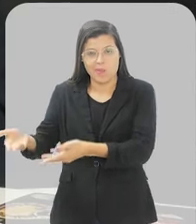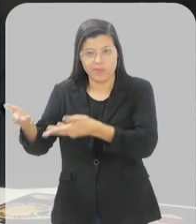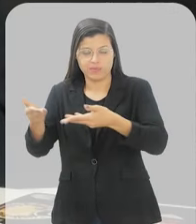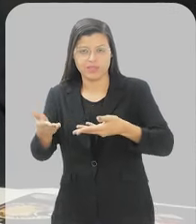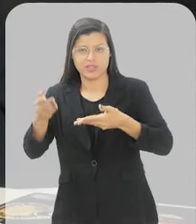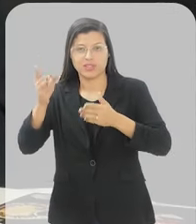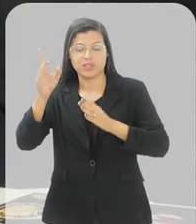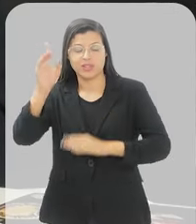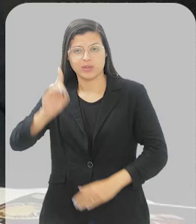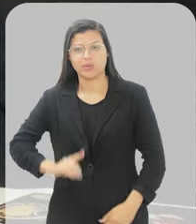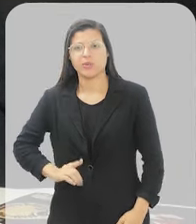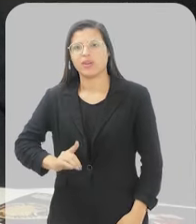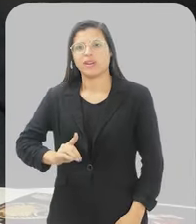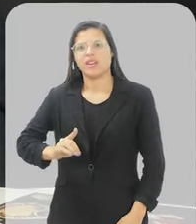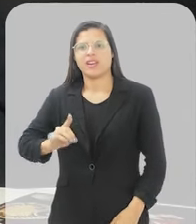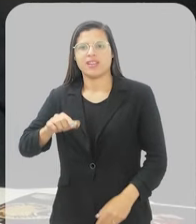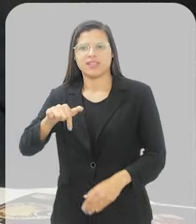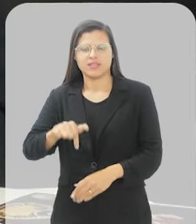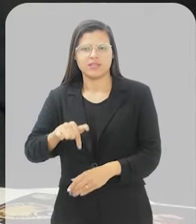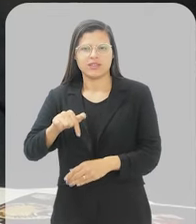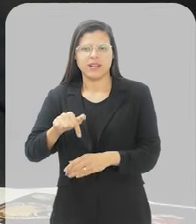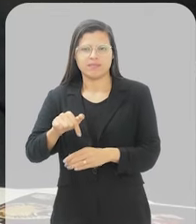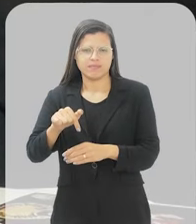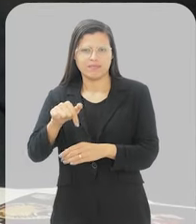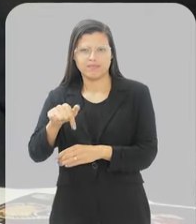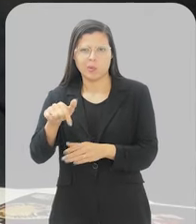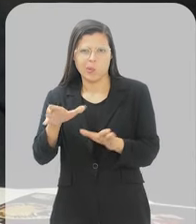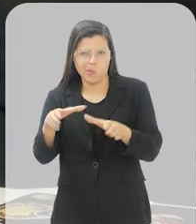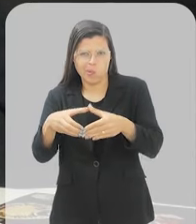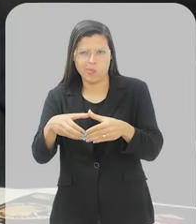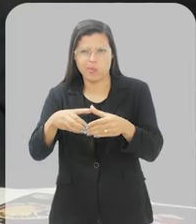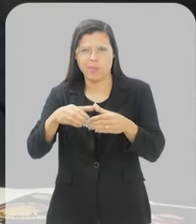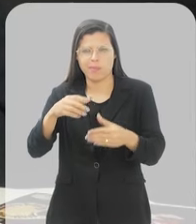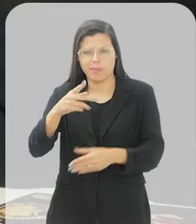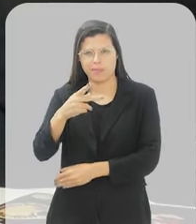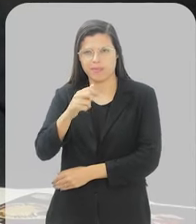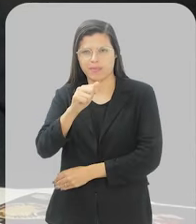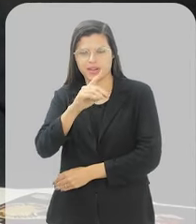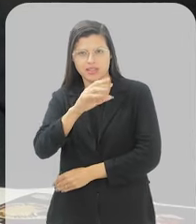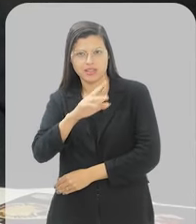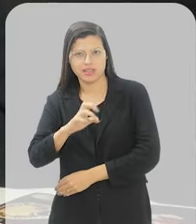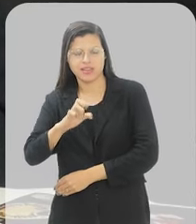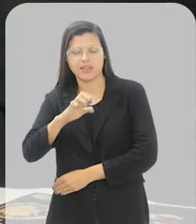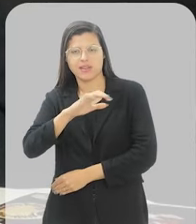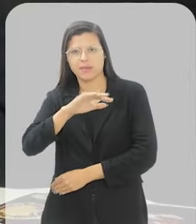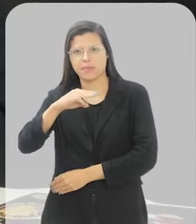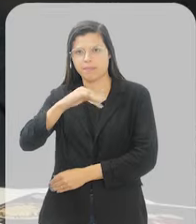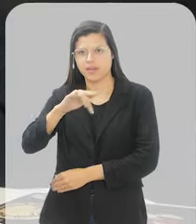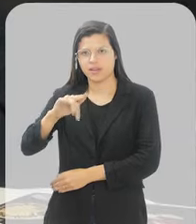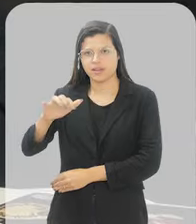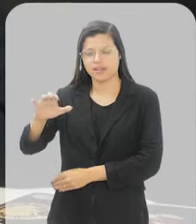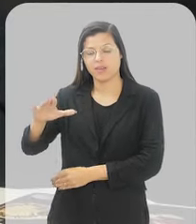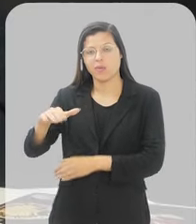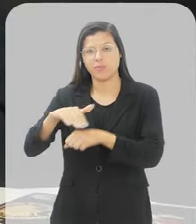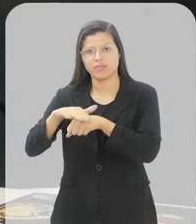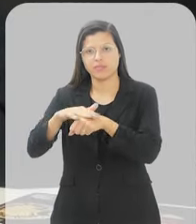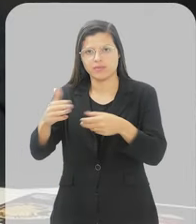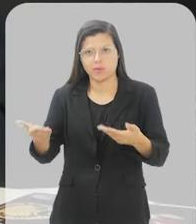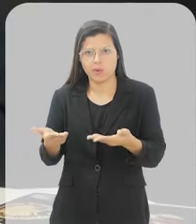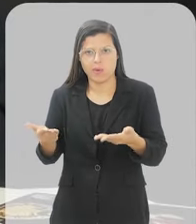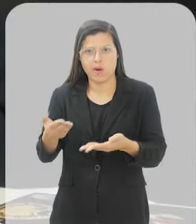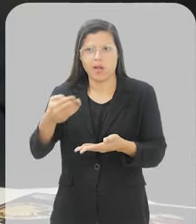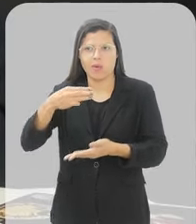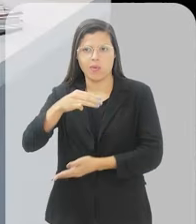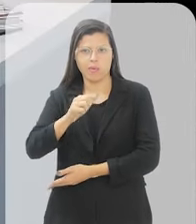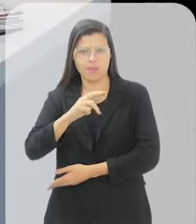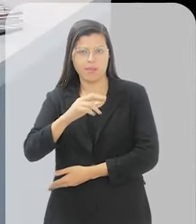da diretoria da Mocidade Independente de Padre Miguel para ser coordenador de destaques. Eu converso agora com Marco